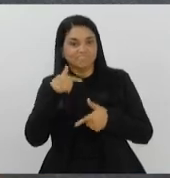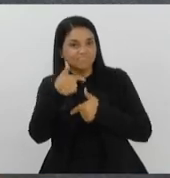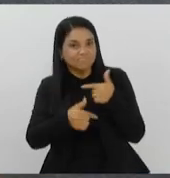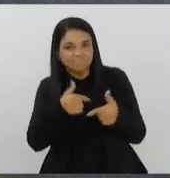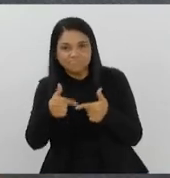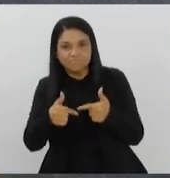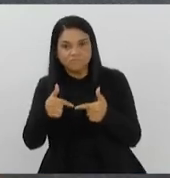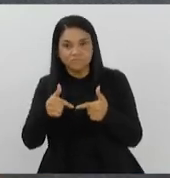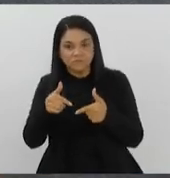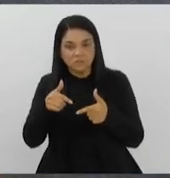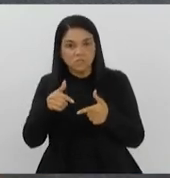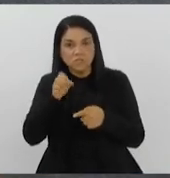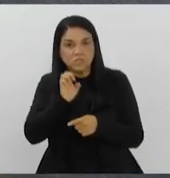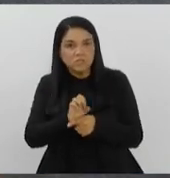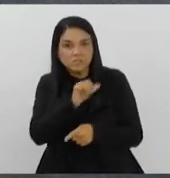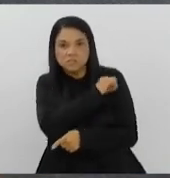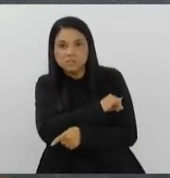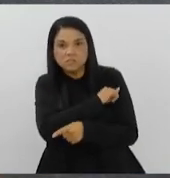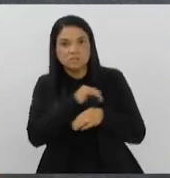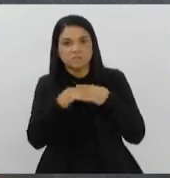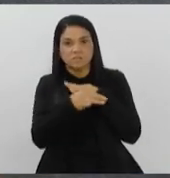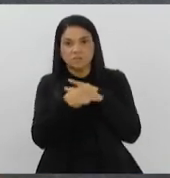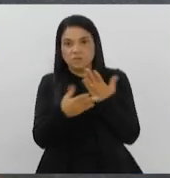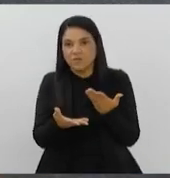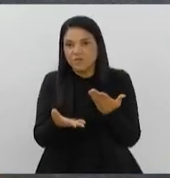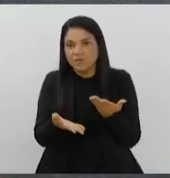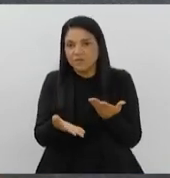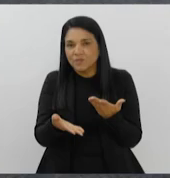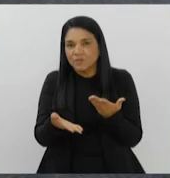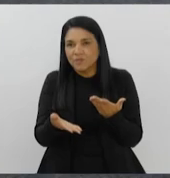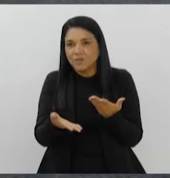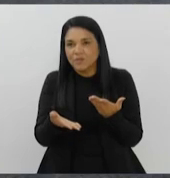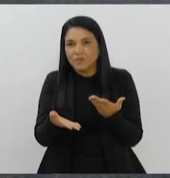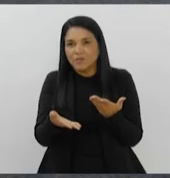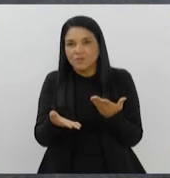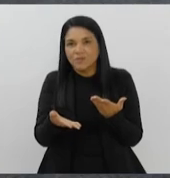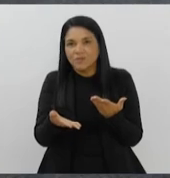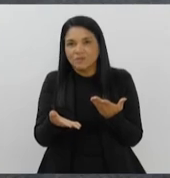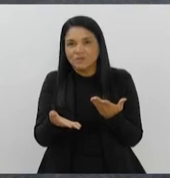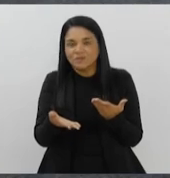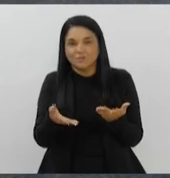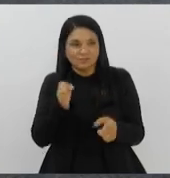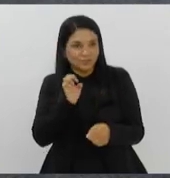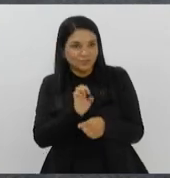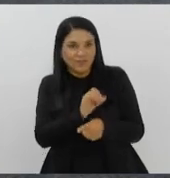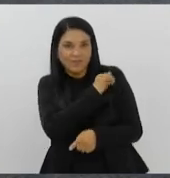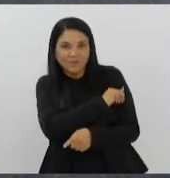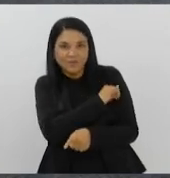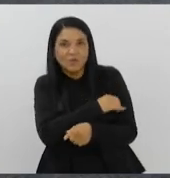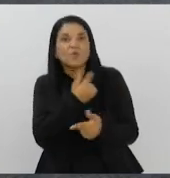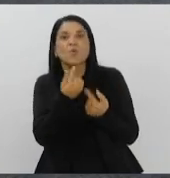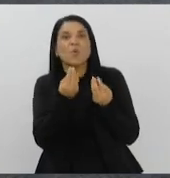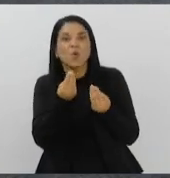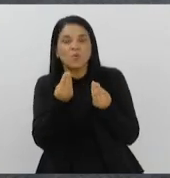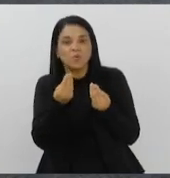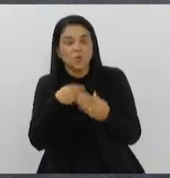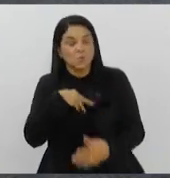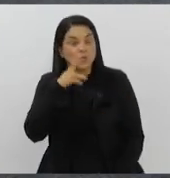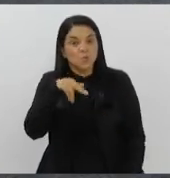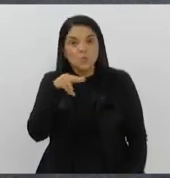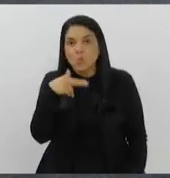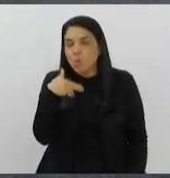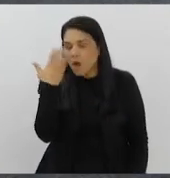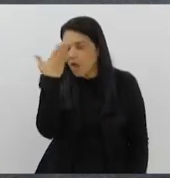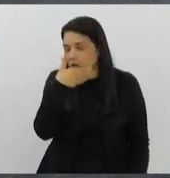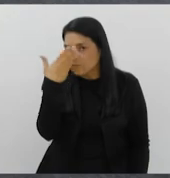território. A gente não pode legislar sobre o nosso território do Estado do Rio de Janeiro. Eu nunca vi, pelo